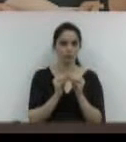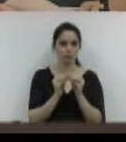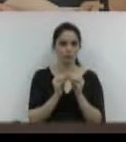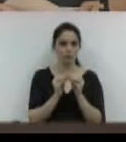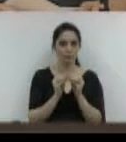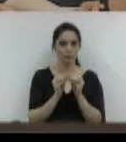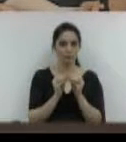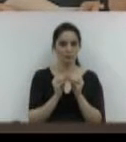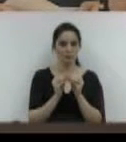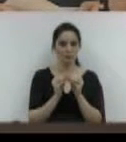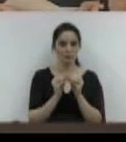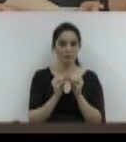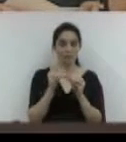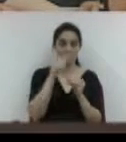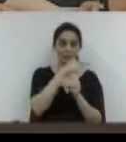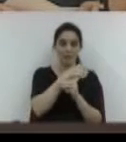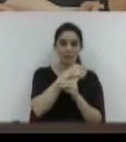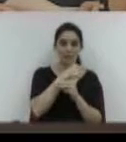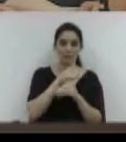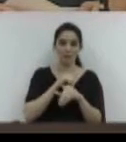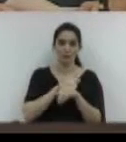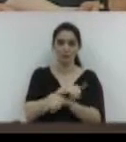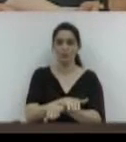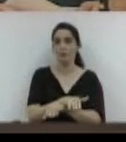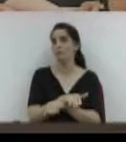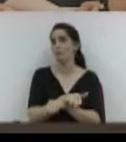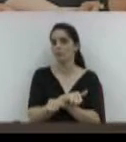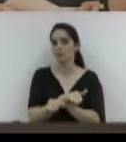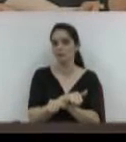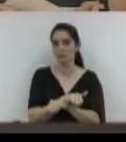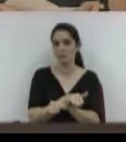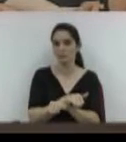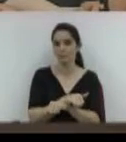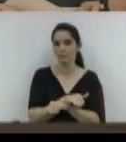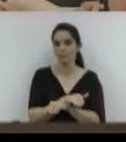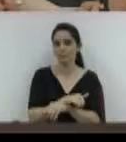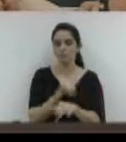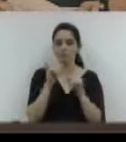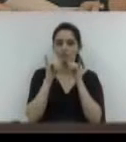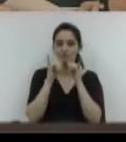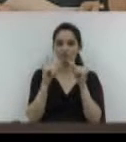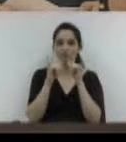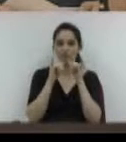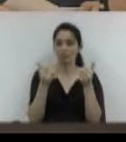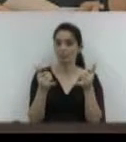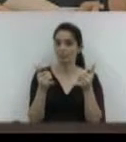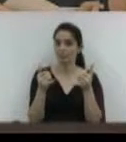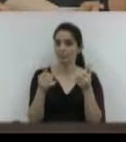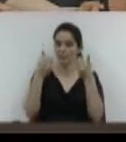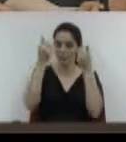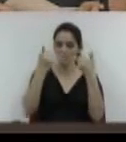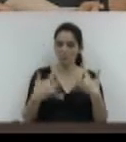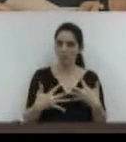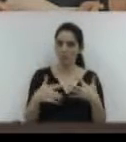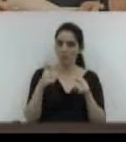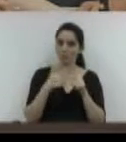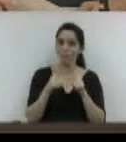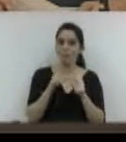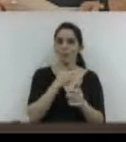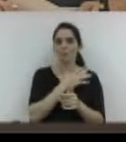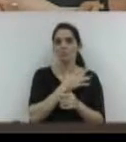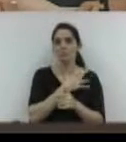de dolo em suas condutas, bem como noticiando problemas de saúde. Com a defesa